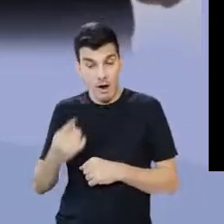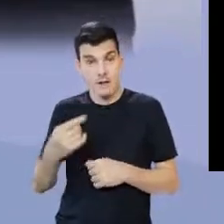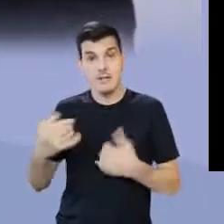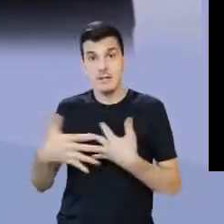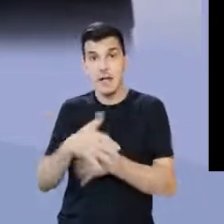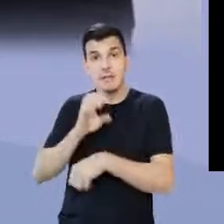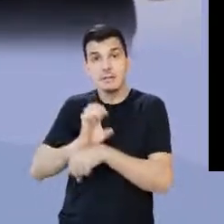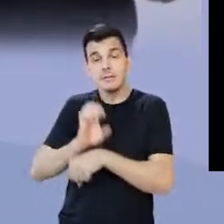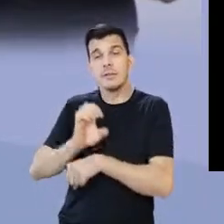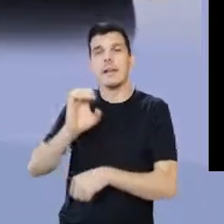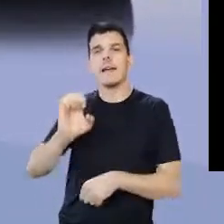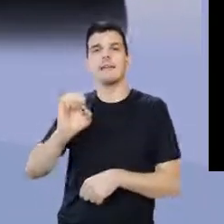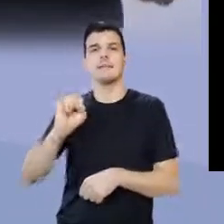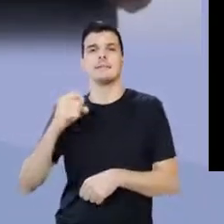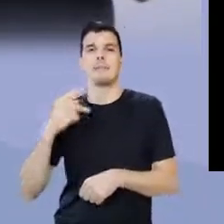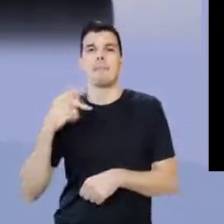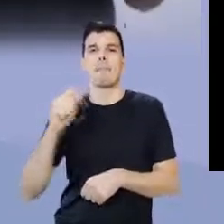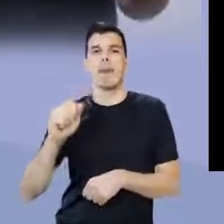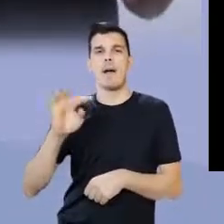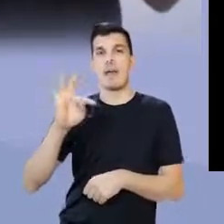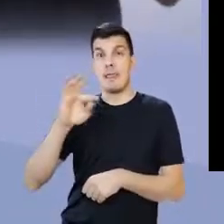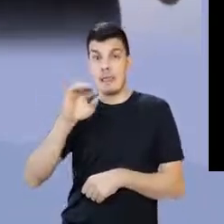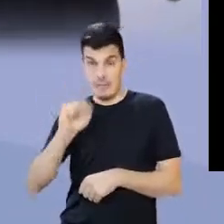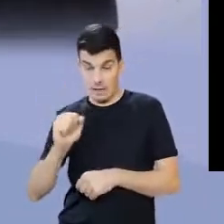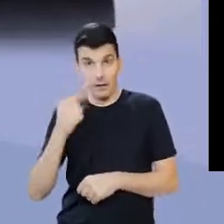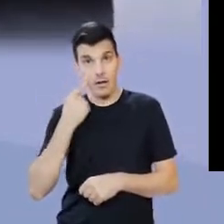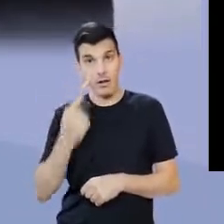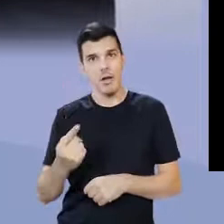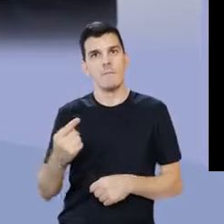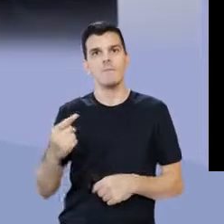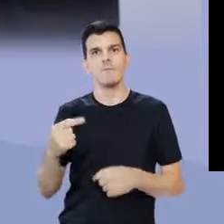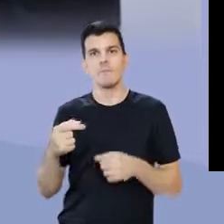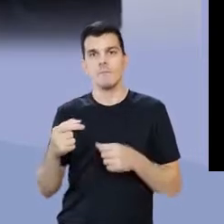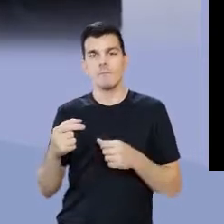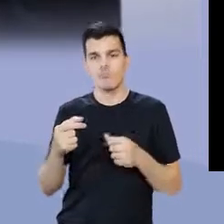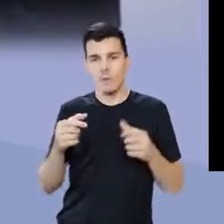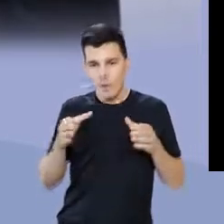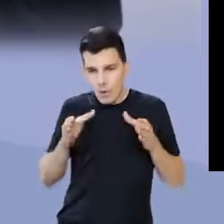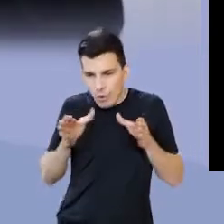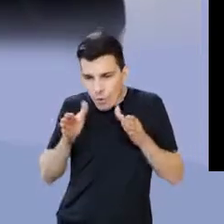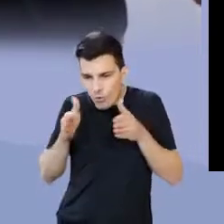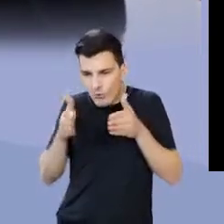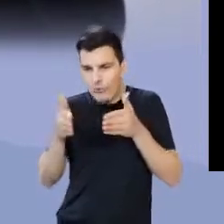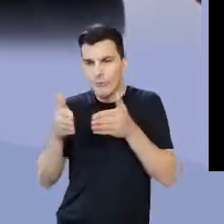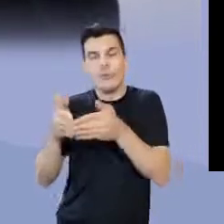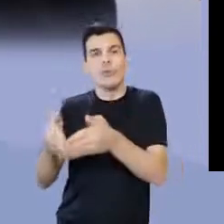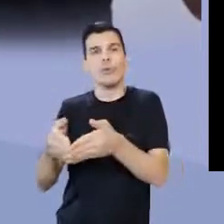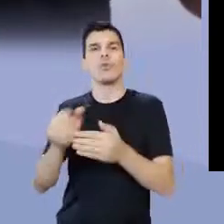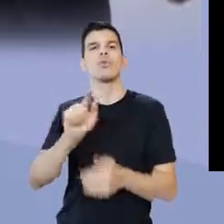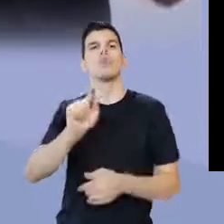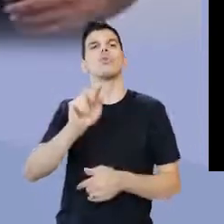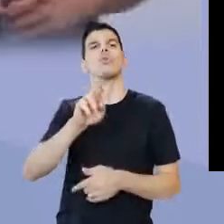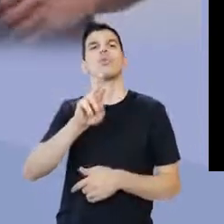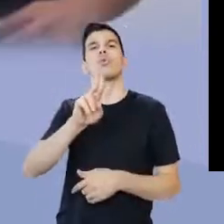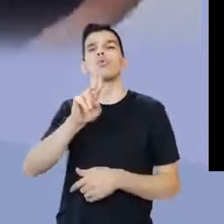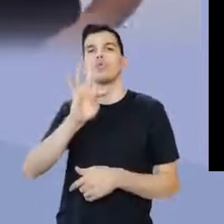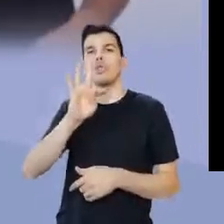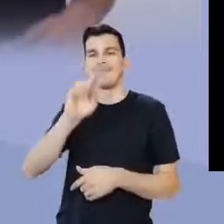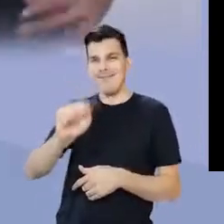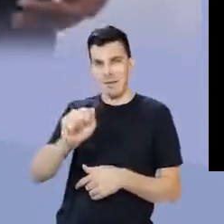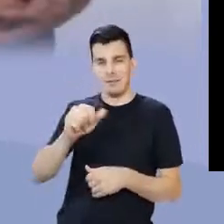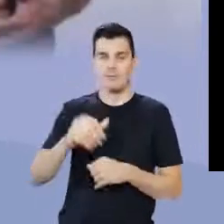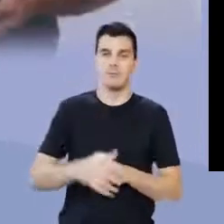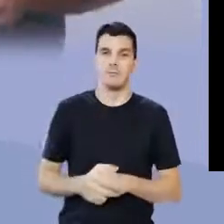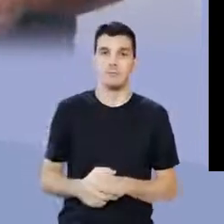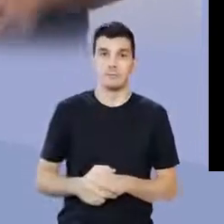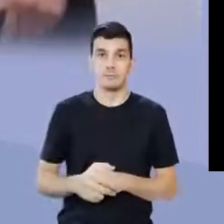A cidade-estado de Esparta, a polis espartana, pessoal, ela está numa gruta chamada Gruta do Peloponeso. Região